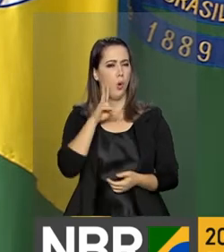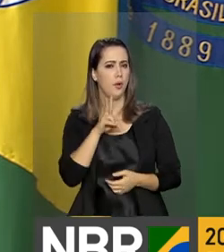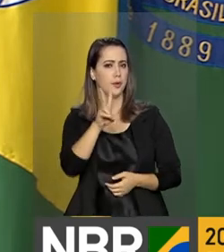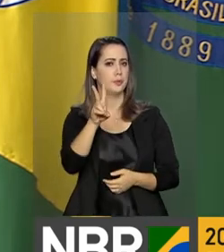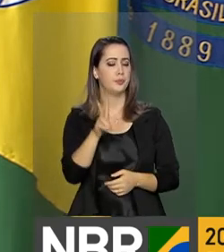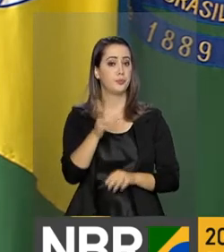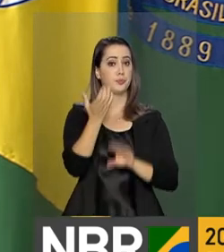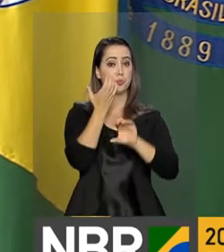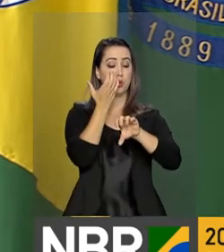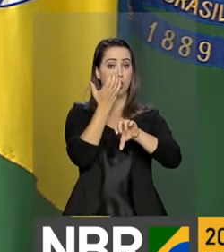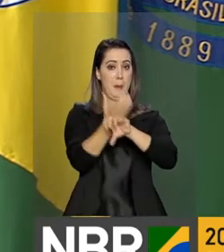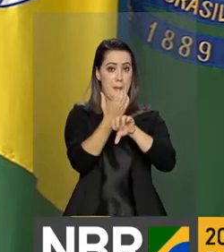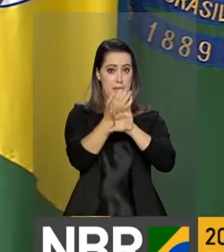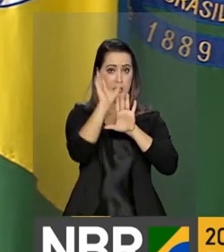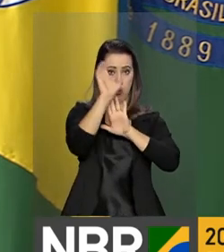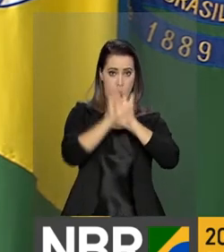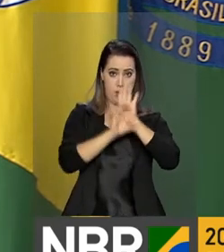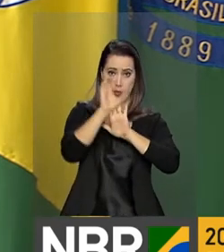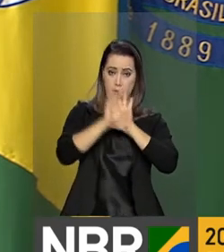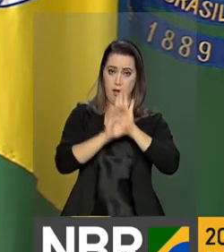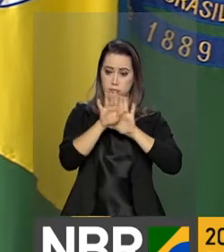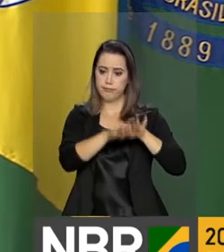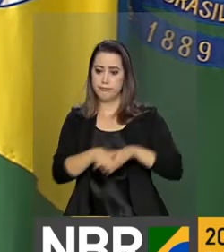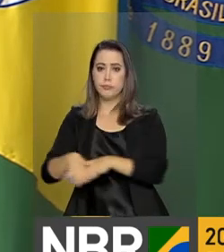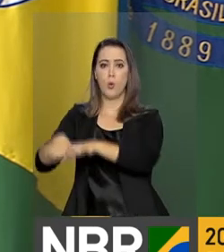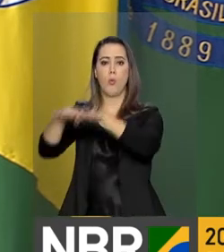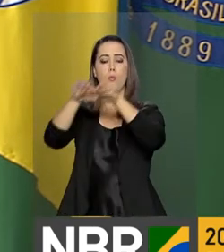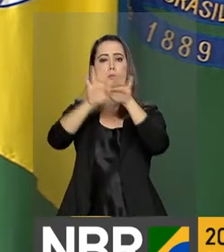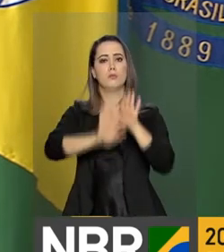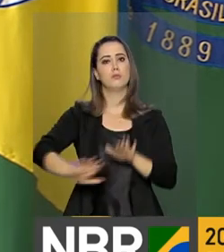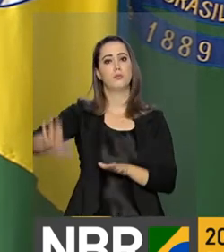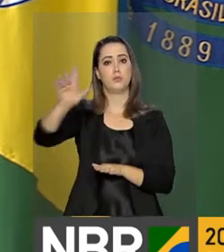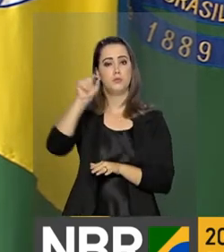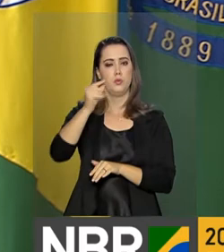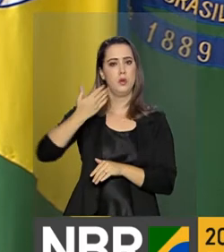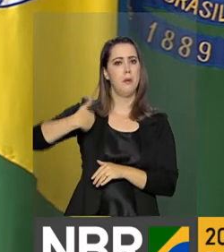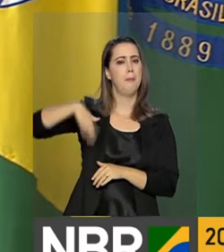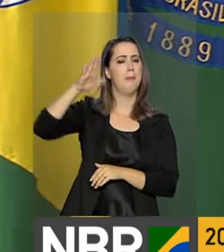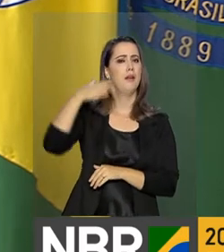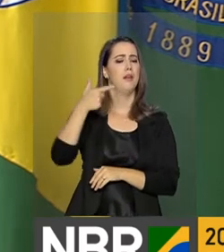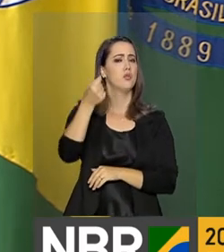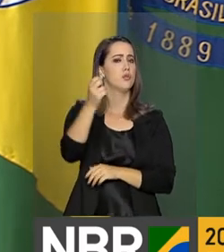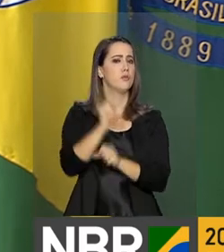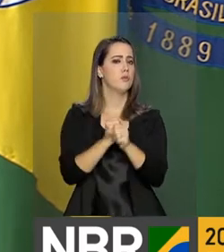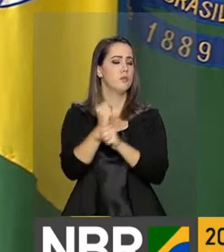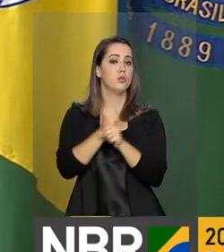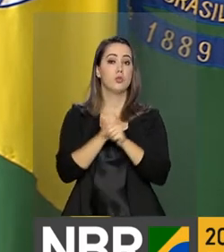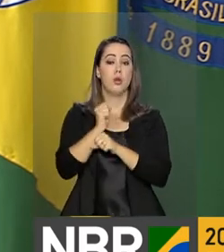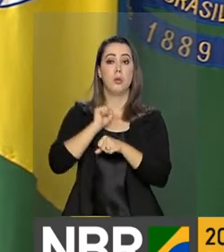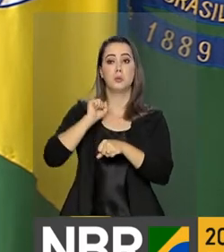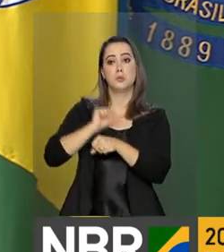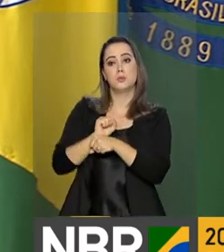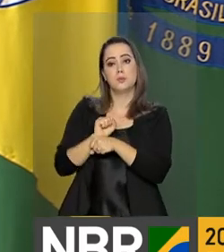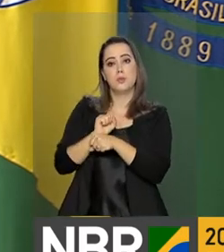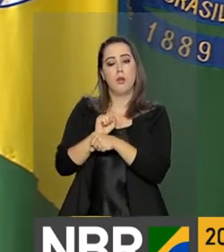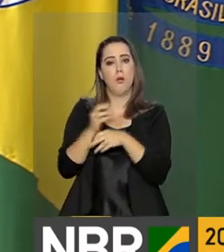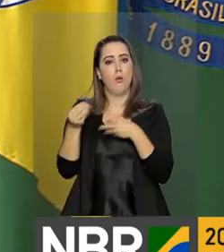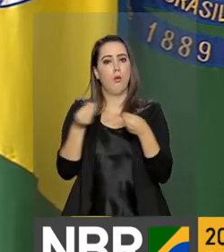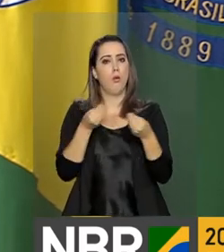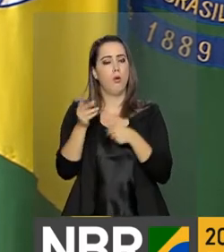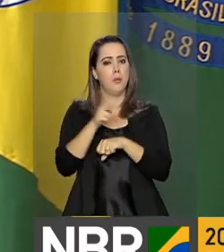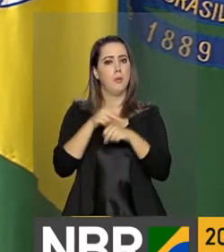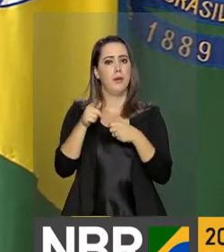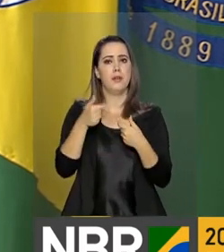Base Nacional Comum Curricular, eu vejo que ele data de mais de 20 anos. É impressionante como o país não tinha ousadia,